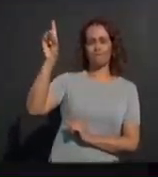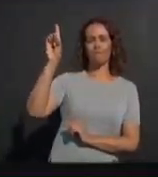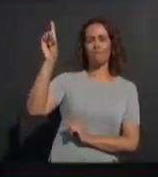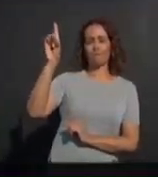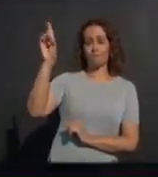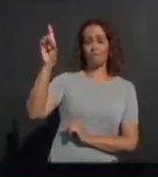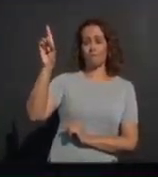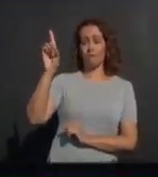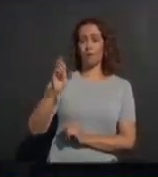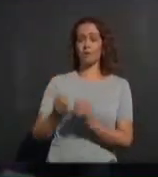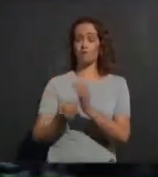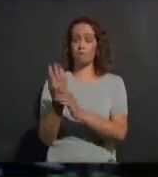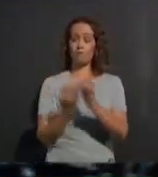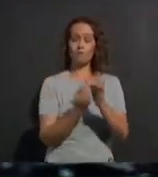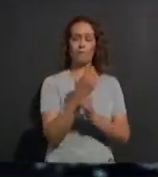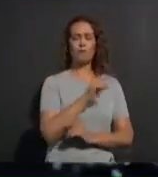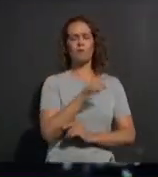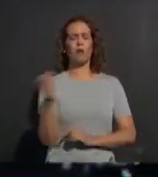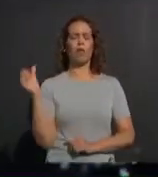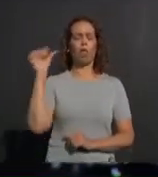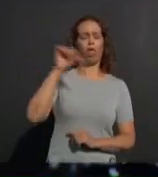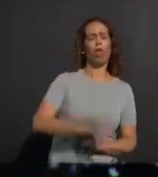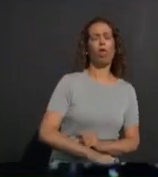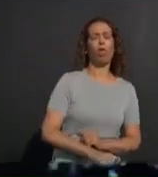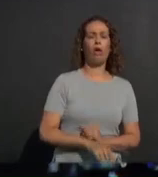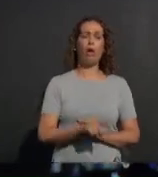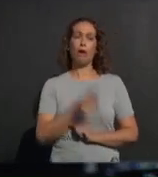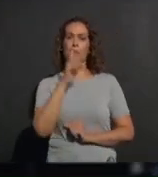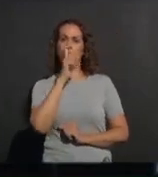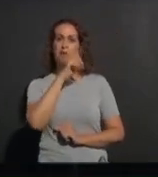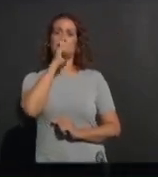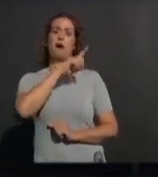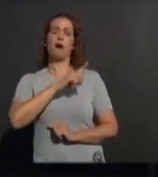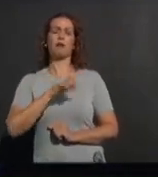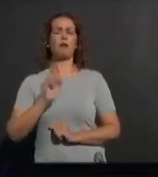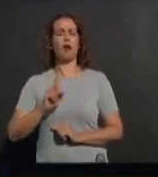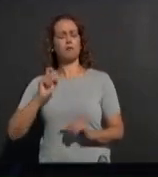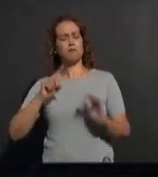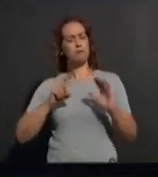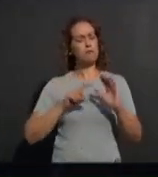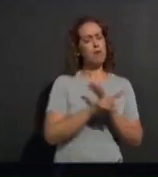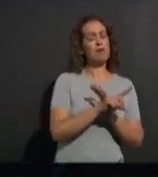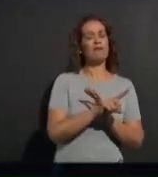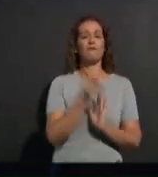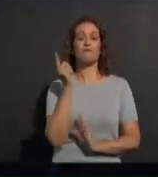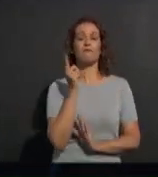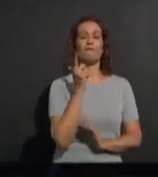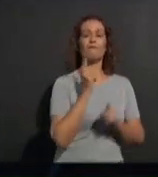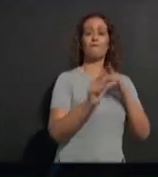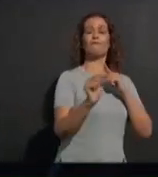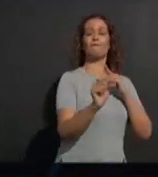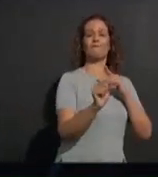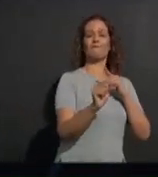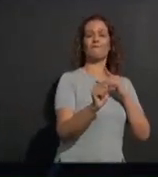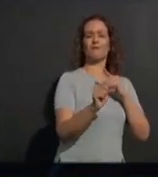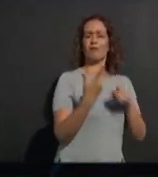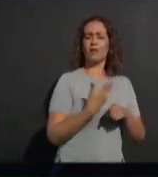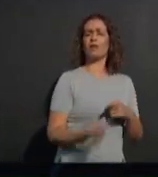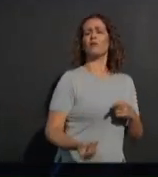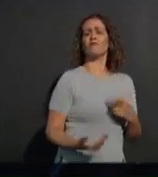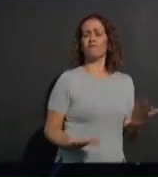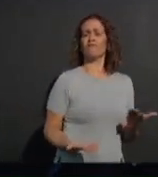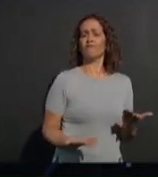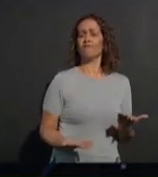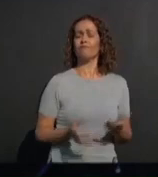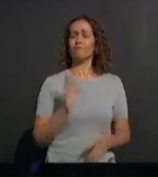de Deus. Você não é um caos, não é um erro, você é um espermatozoide que venceu os outros. Você já